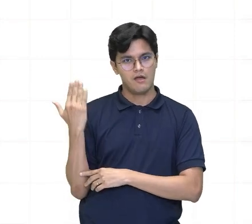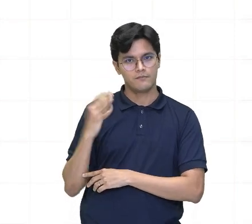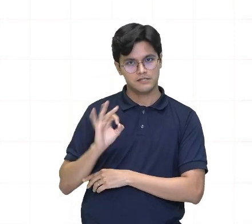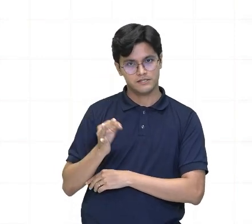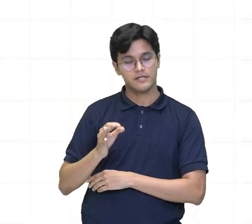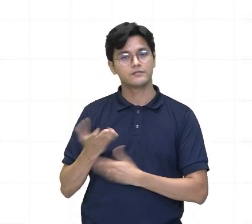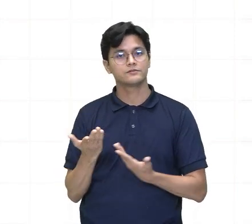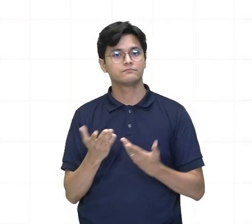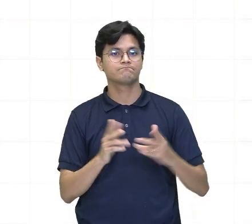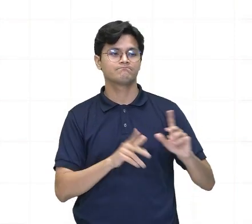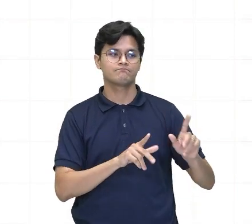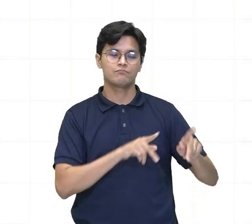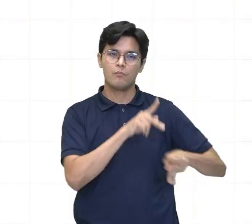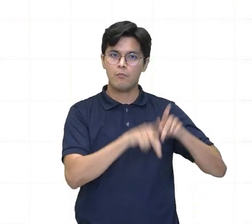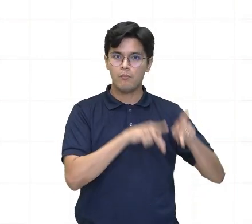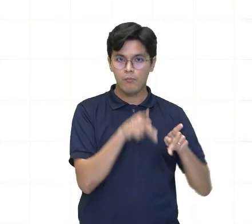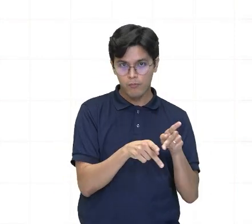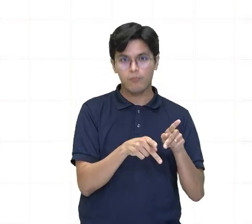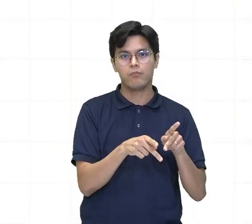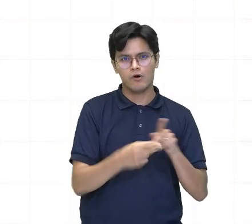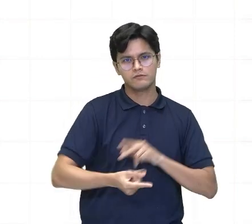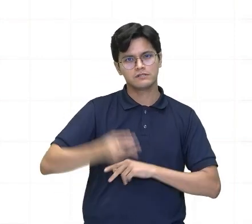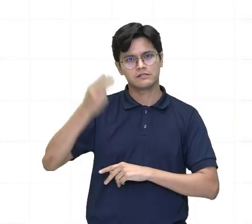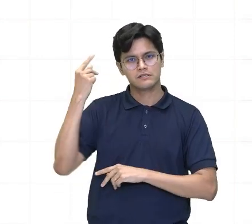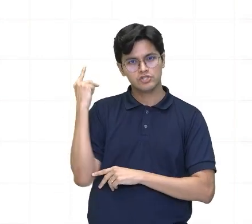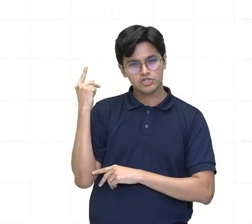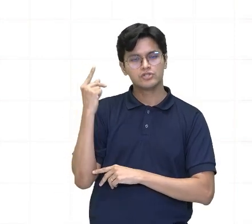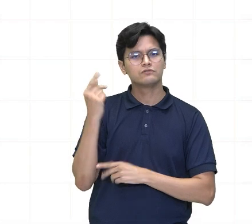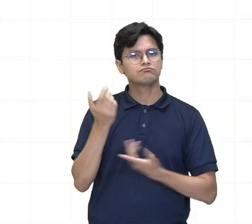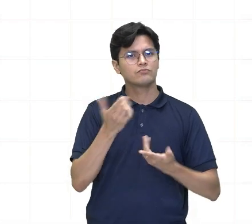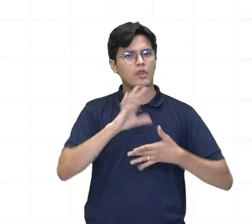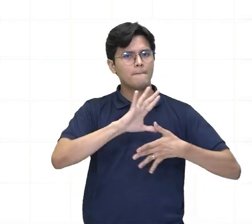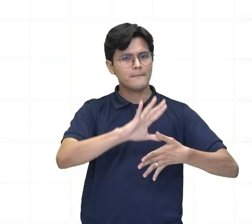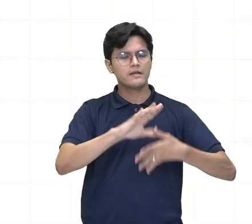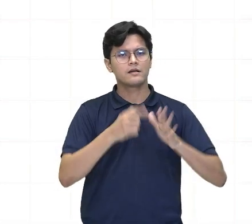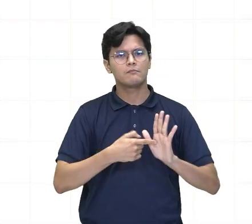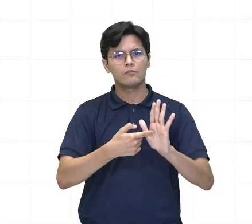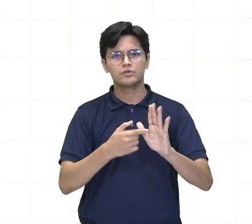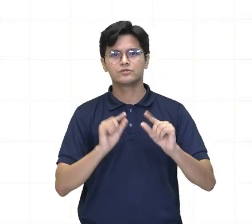as civilizações pré-colombianas, mostram que